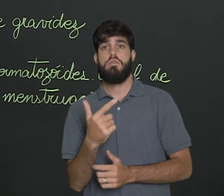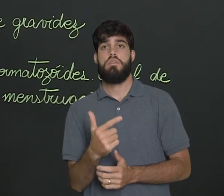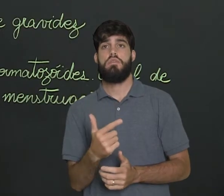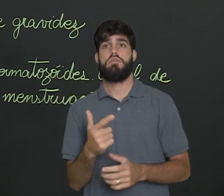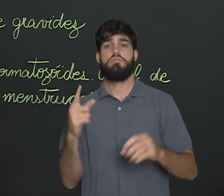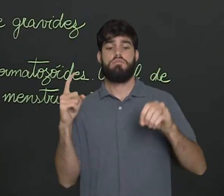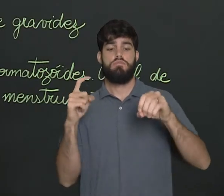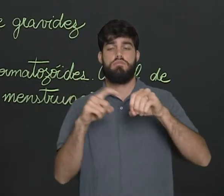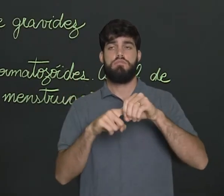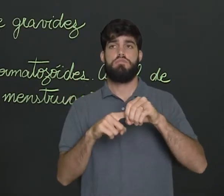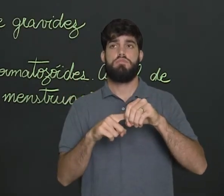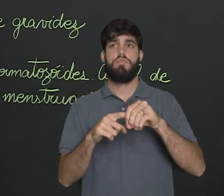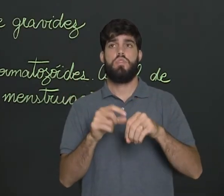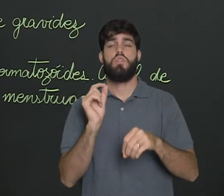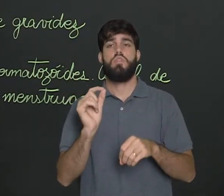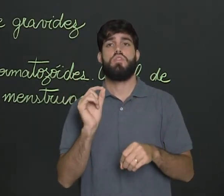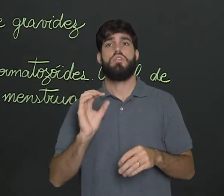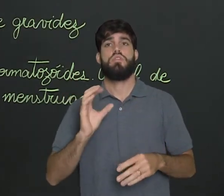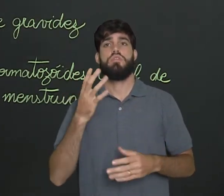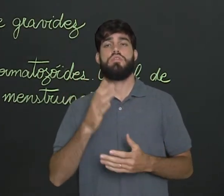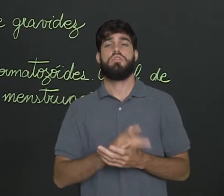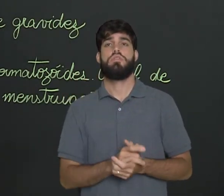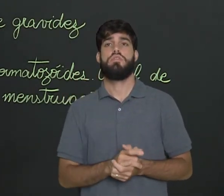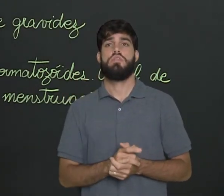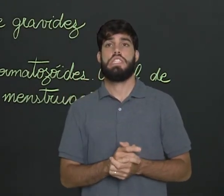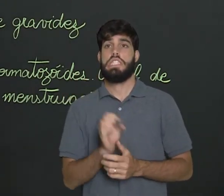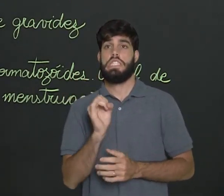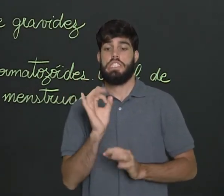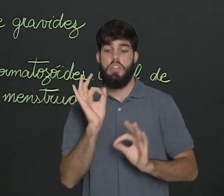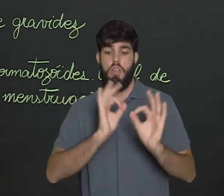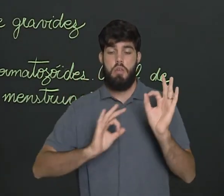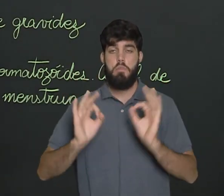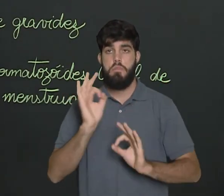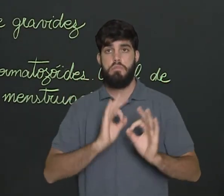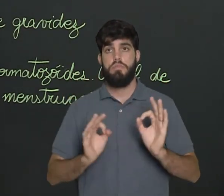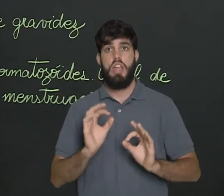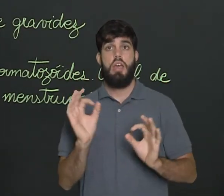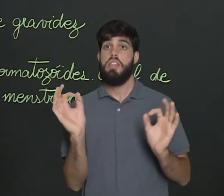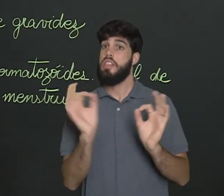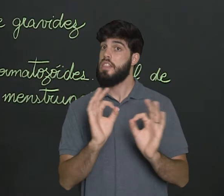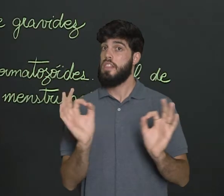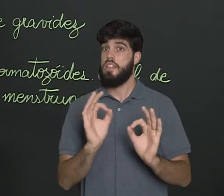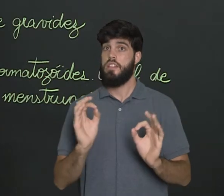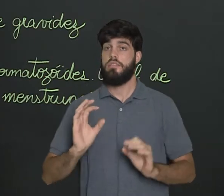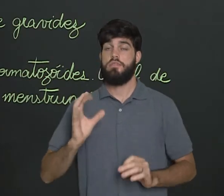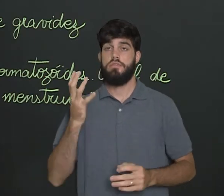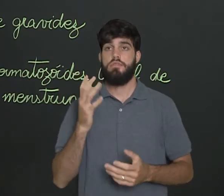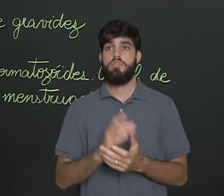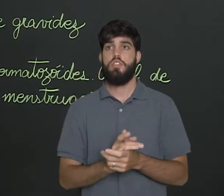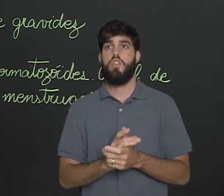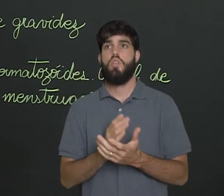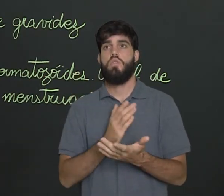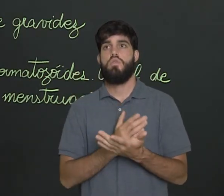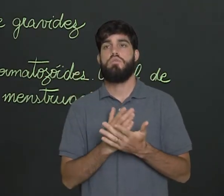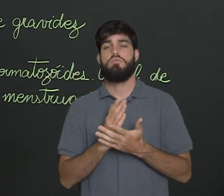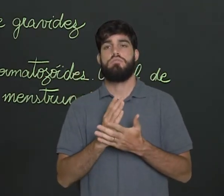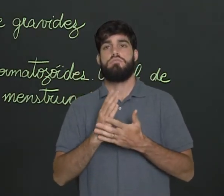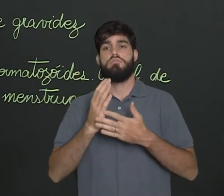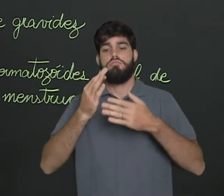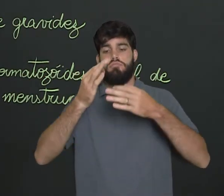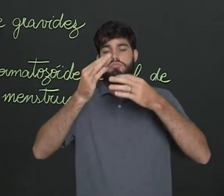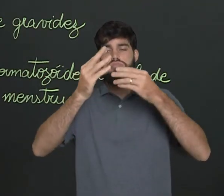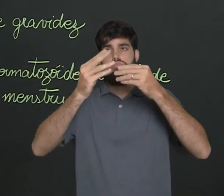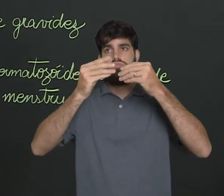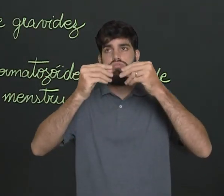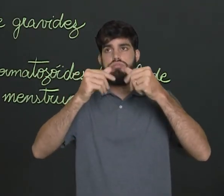espermatozoide, não rolou fecundação. Esse endométrio, então, que se preparou para isso e não aconteceu, ele começa a